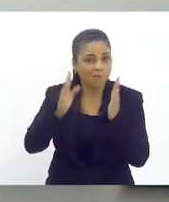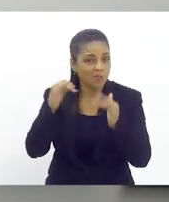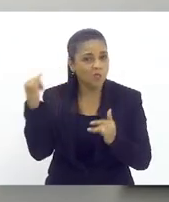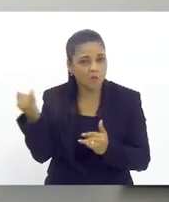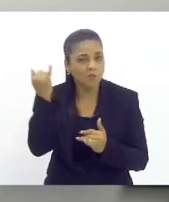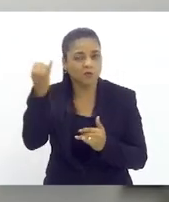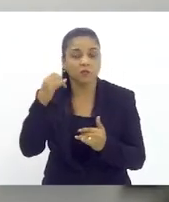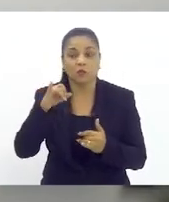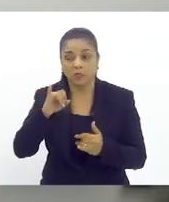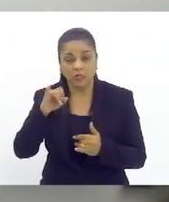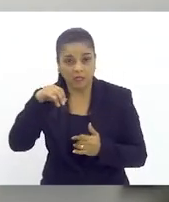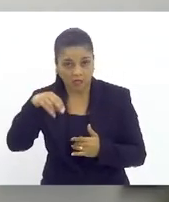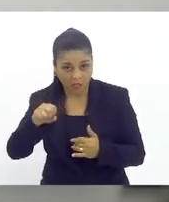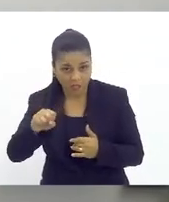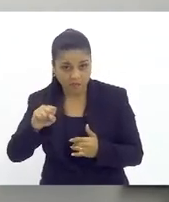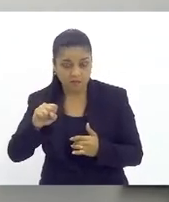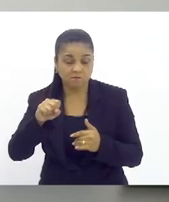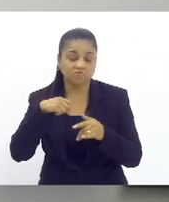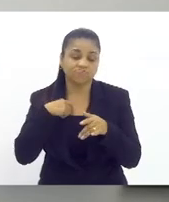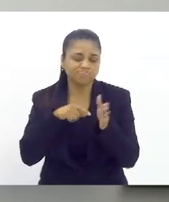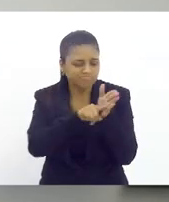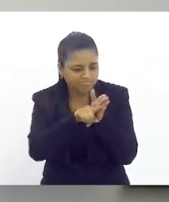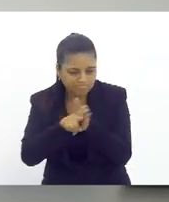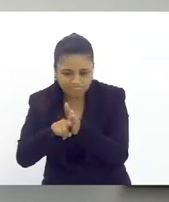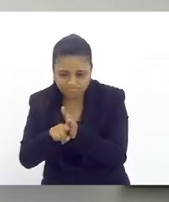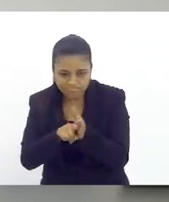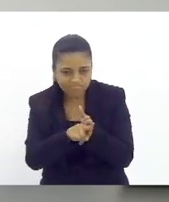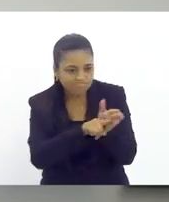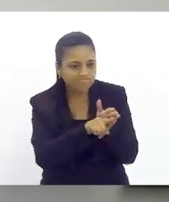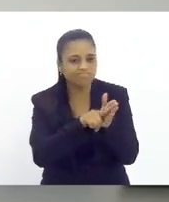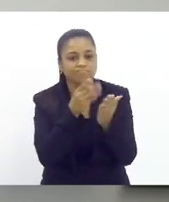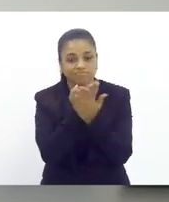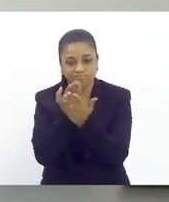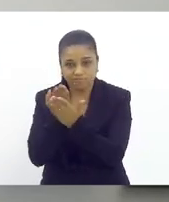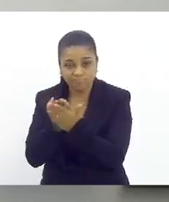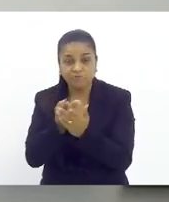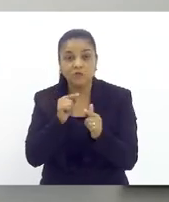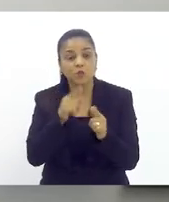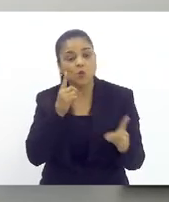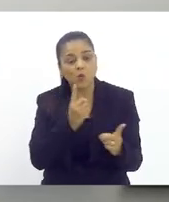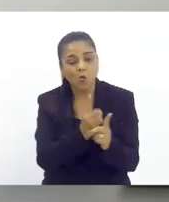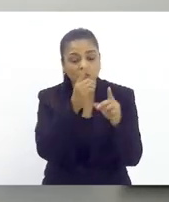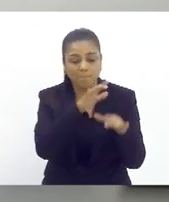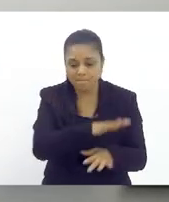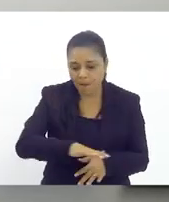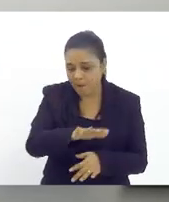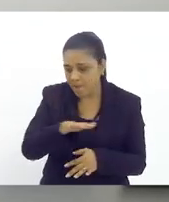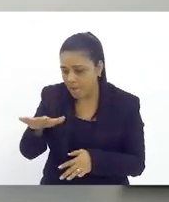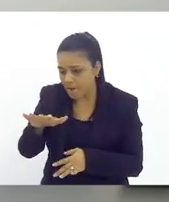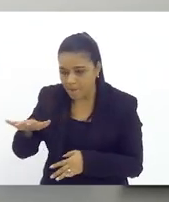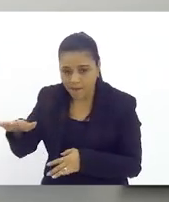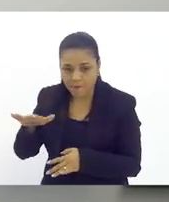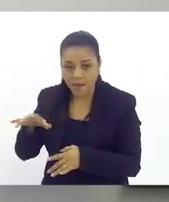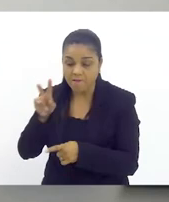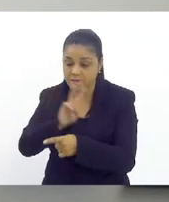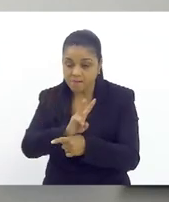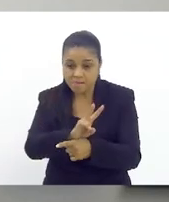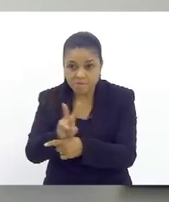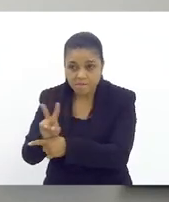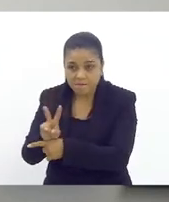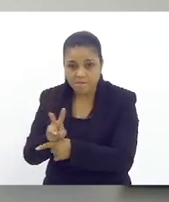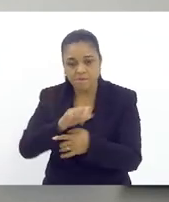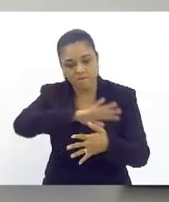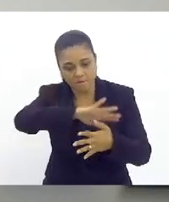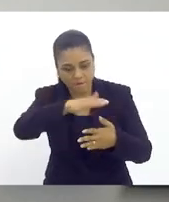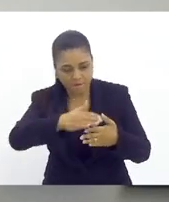fez um estudo e esse foi um estudo importante eu acho nacionalmente que foi o de encontrar as áreas prioritárias para conservação da Mata Atlântica